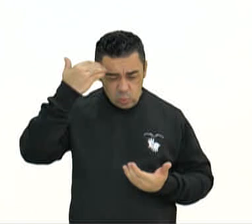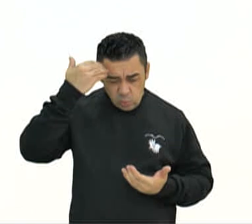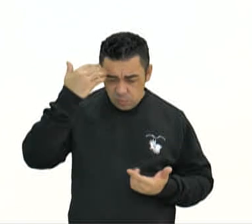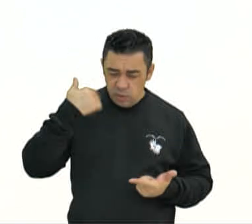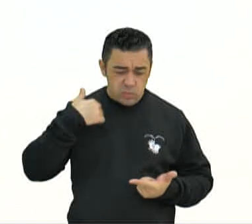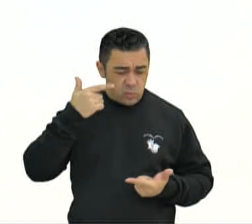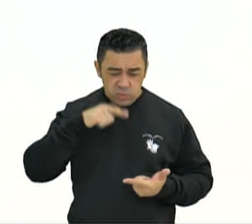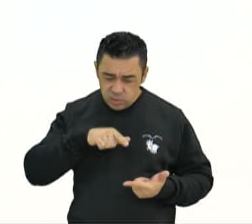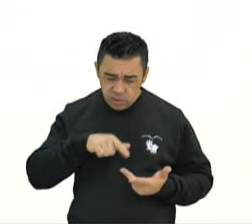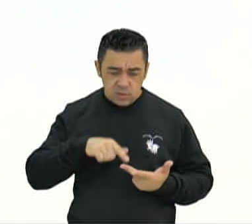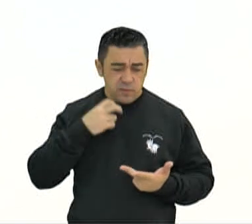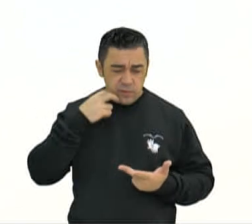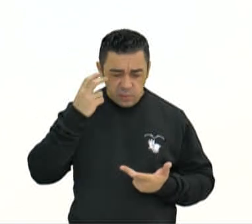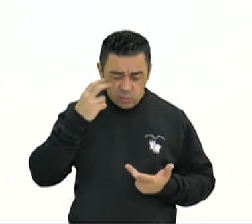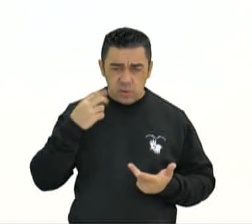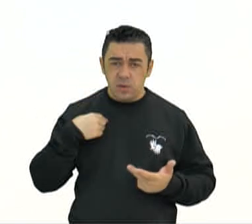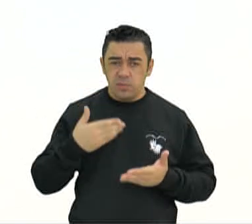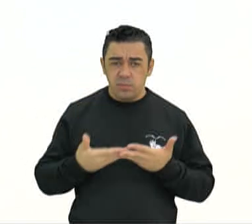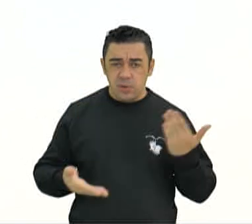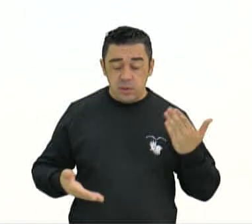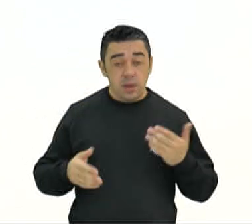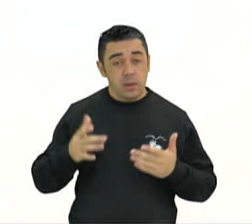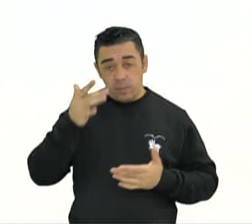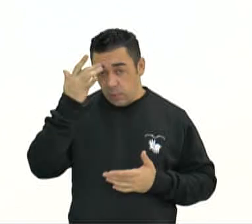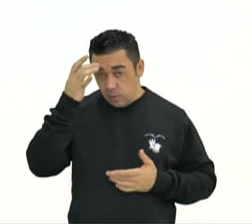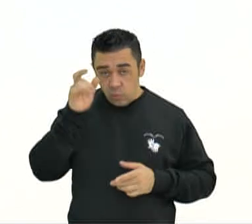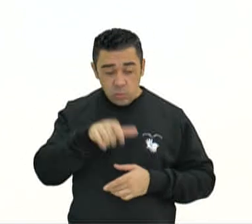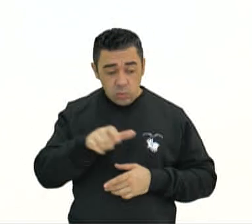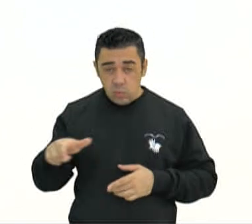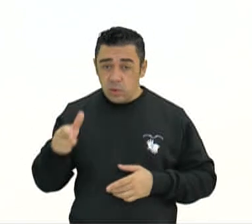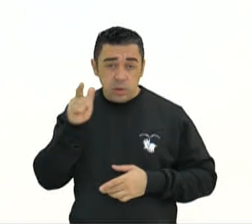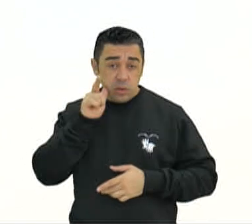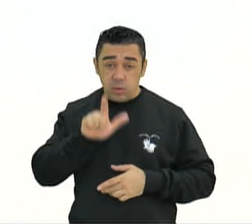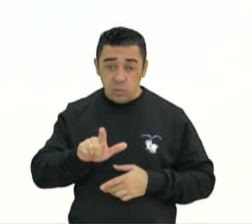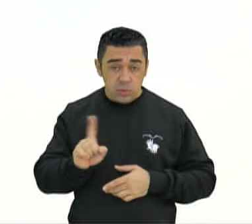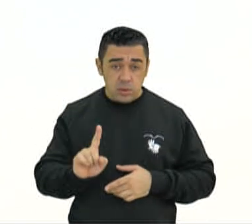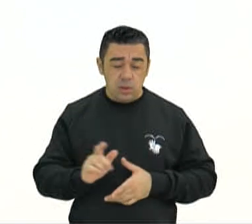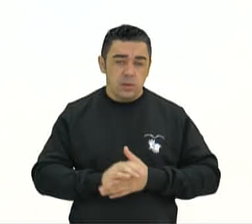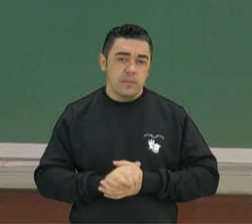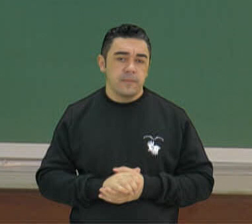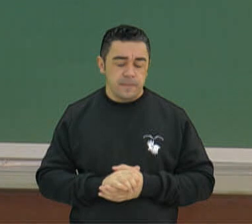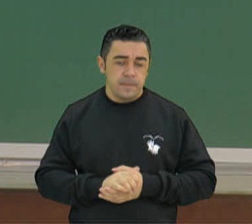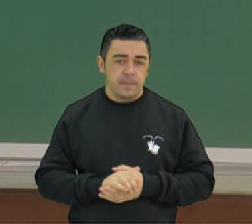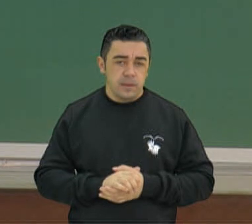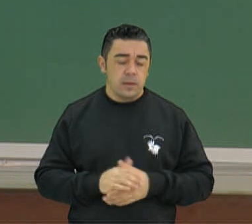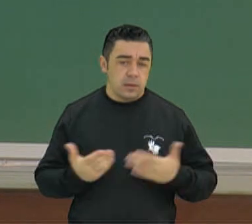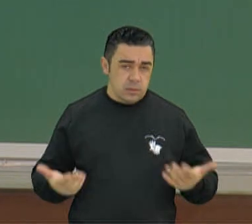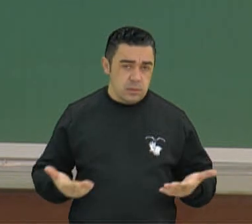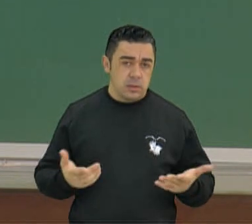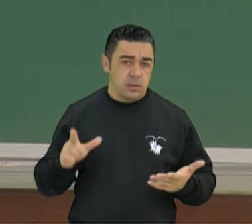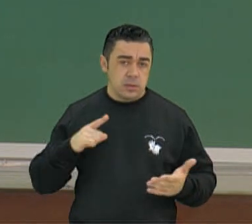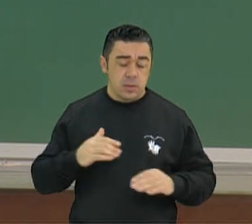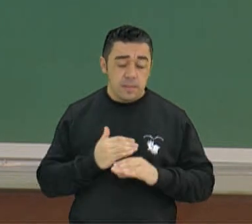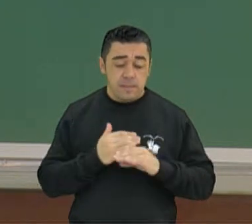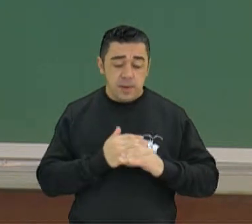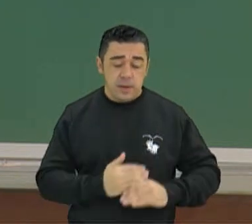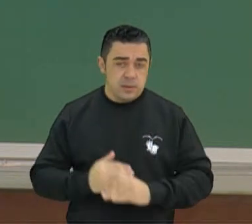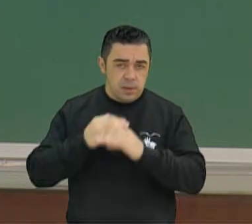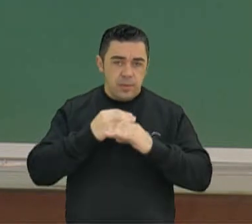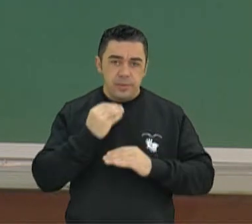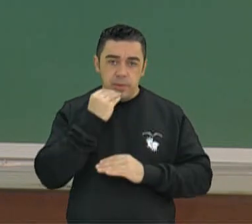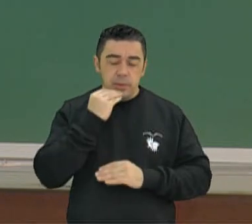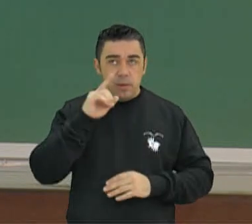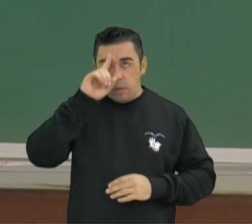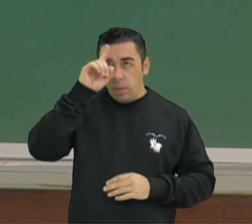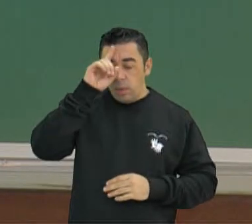insuficiência, vergonha e fracasso naqueles que não podem alcançá-lo. É claro que como esse padrão ele é um